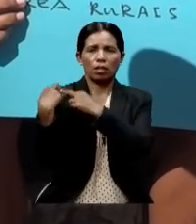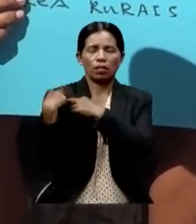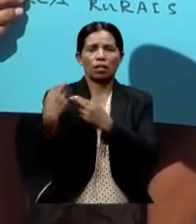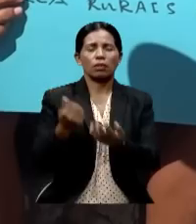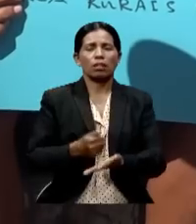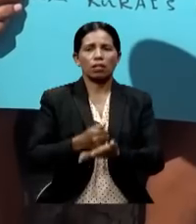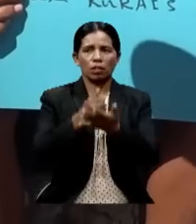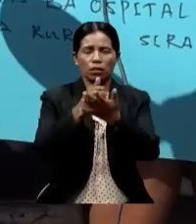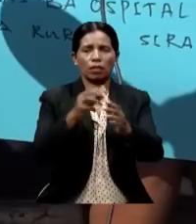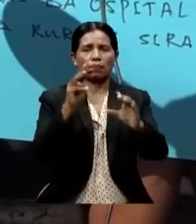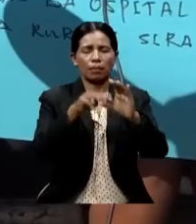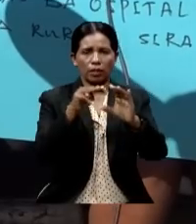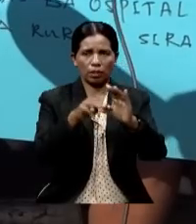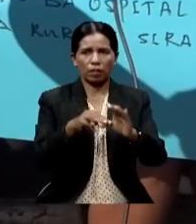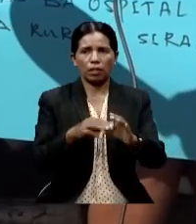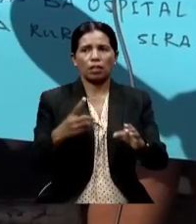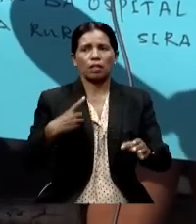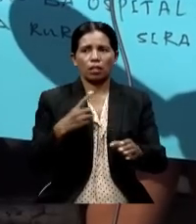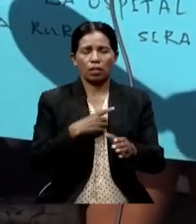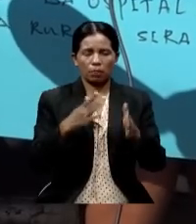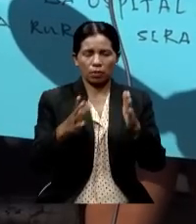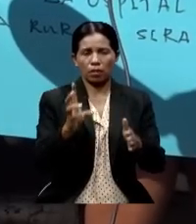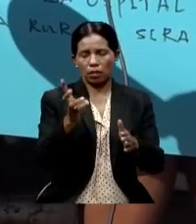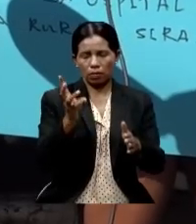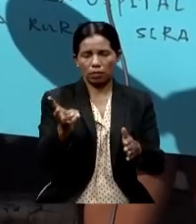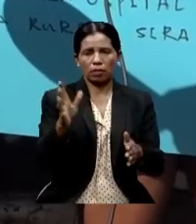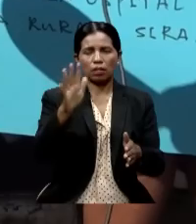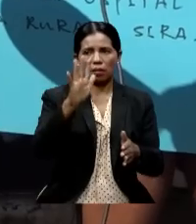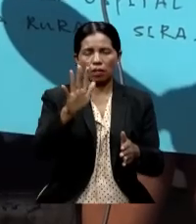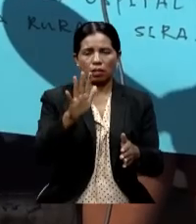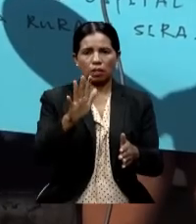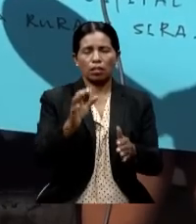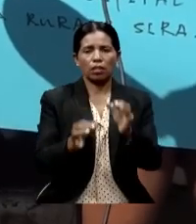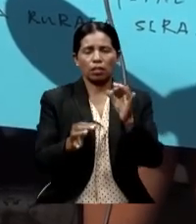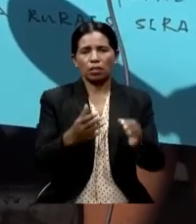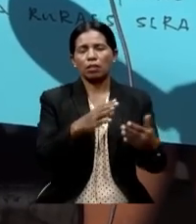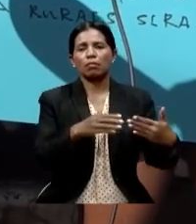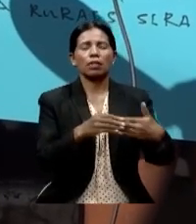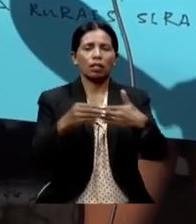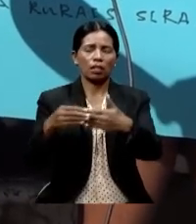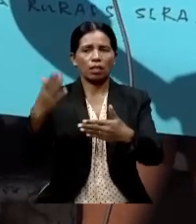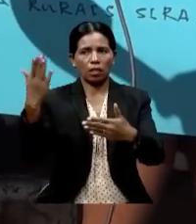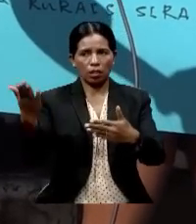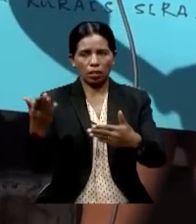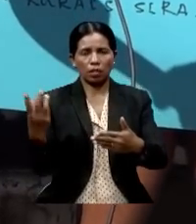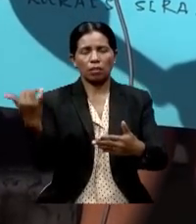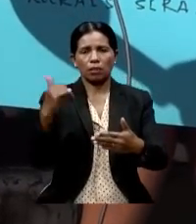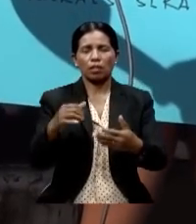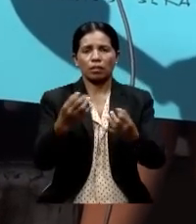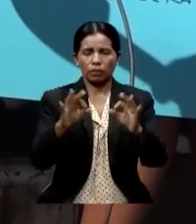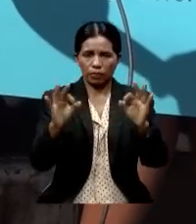fasilidade mercado nian. Deputado na ine nulu resin lima, wandu imi ukun yane ba, imi ne mandatu